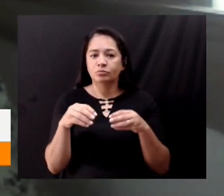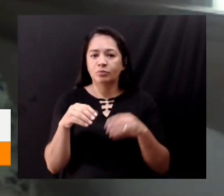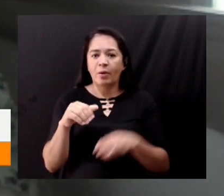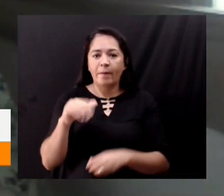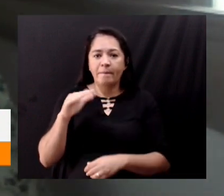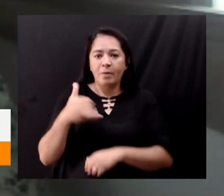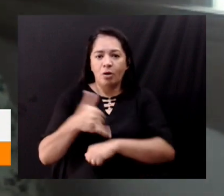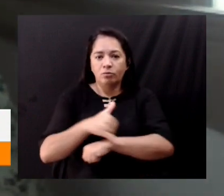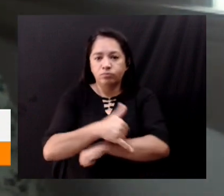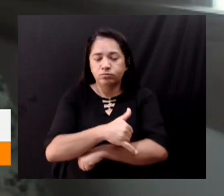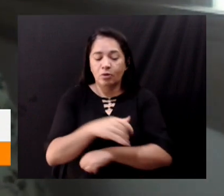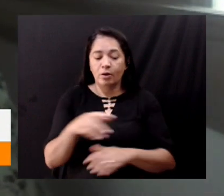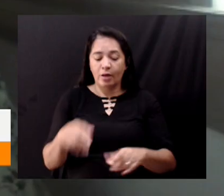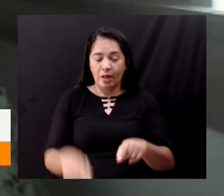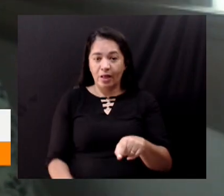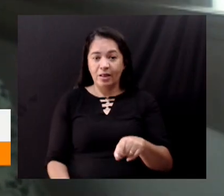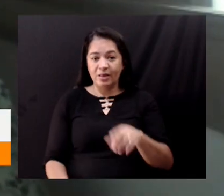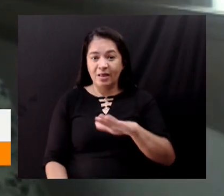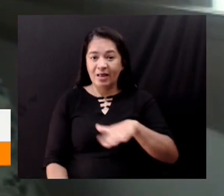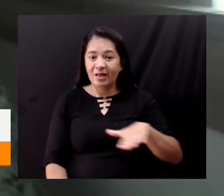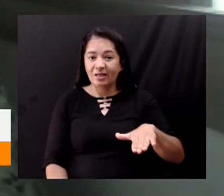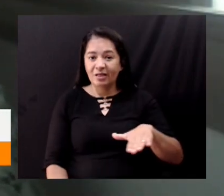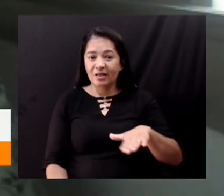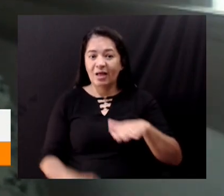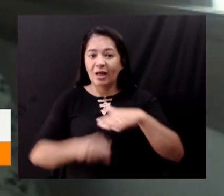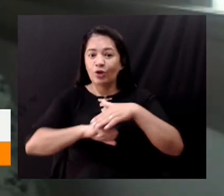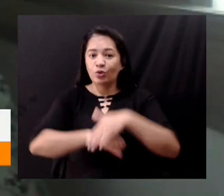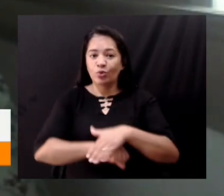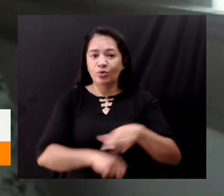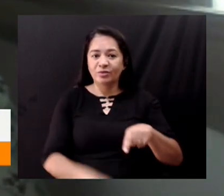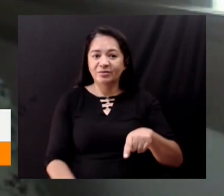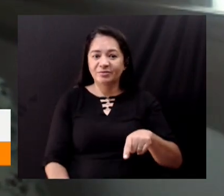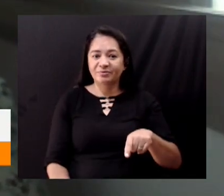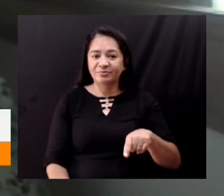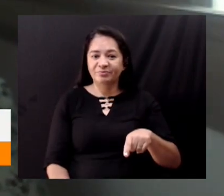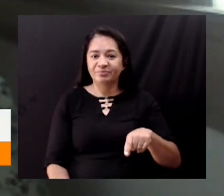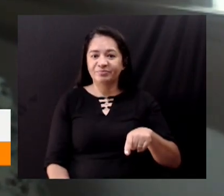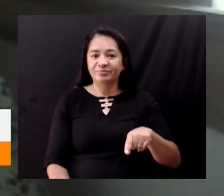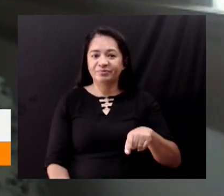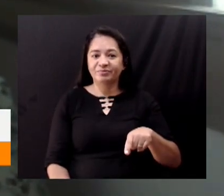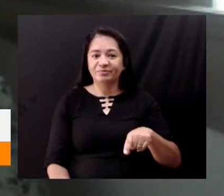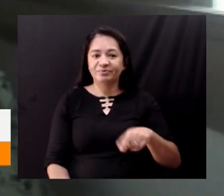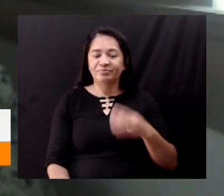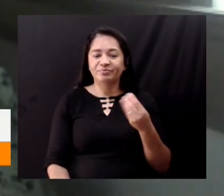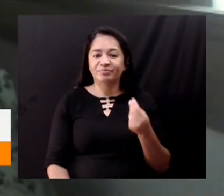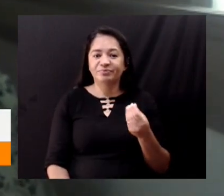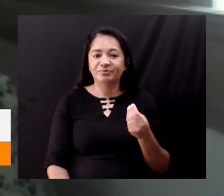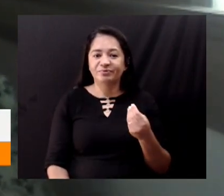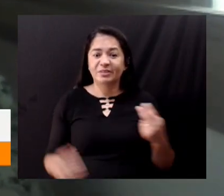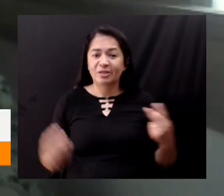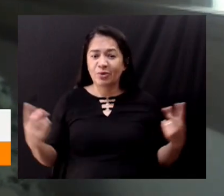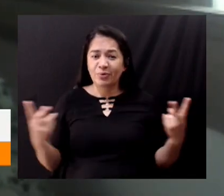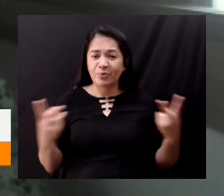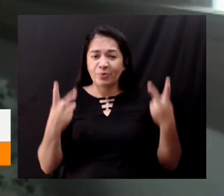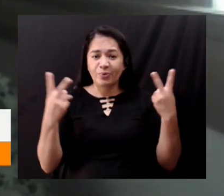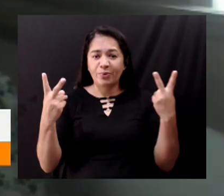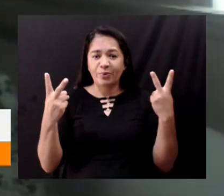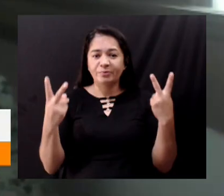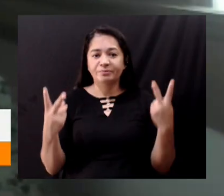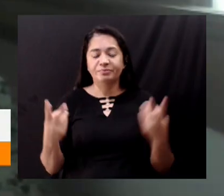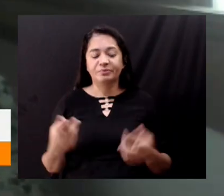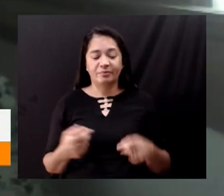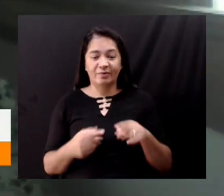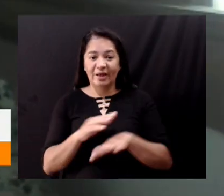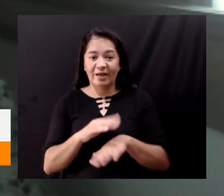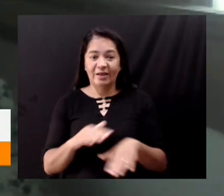no período da noite, essa recompensa da criança ela é muito valorizada. Então, essa criança ela vai ficar feliz, ela